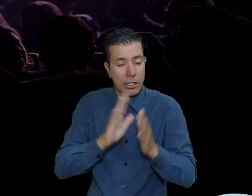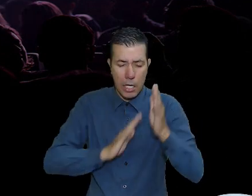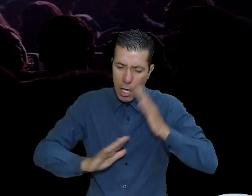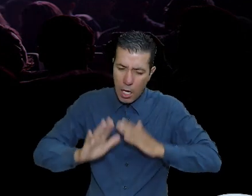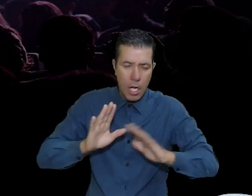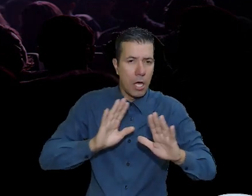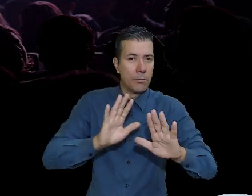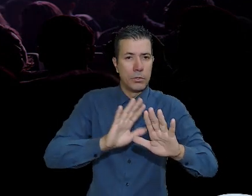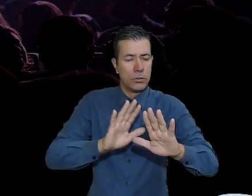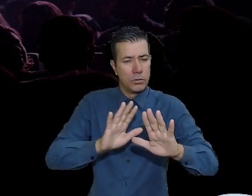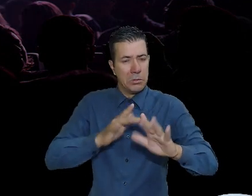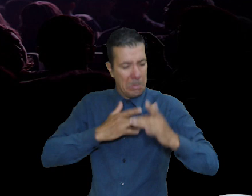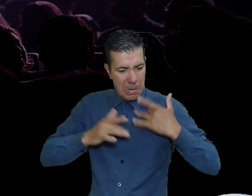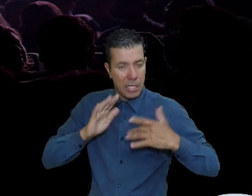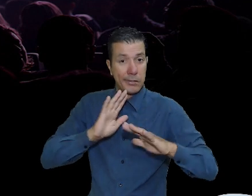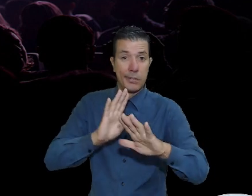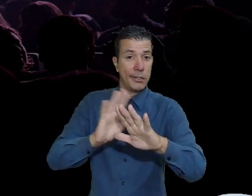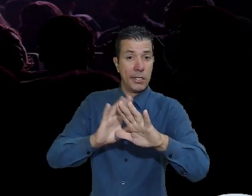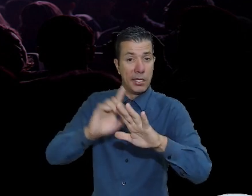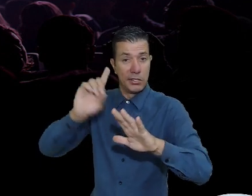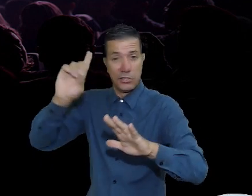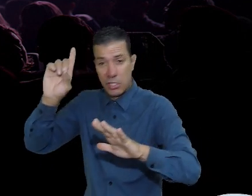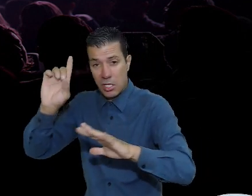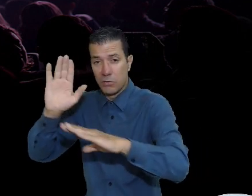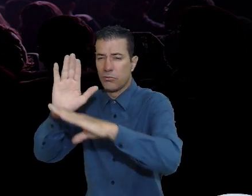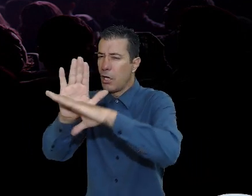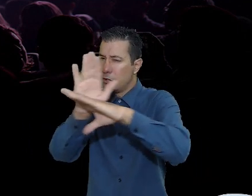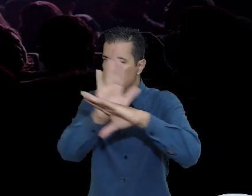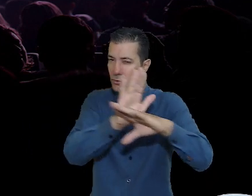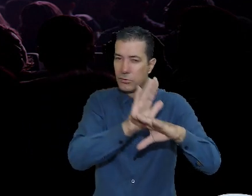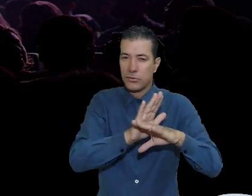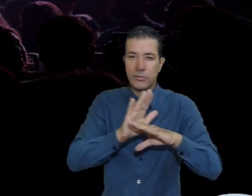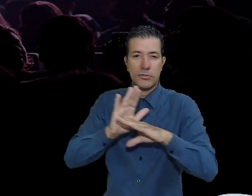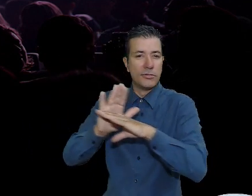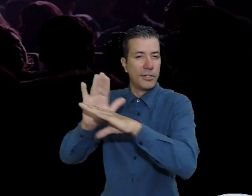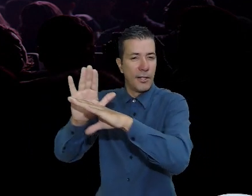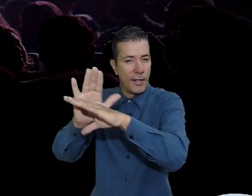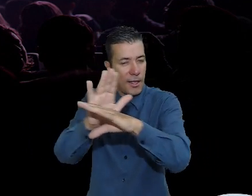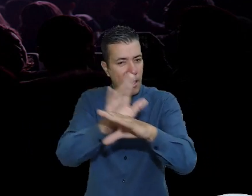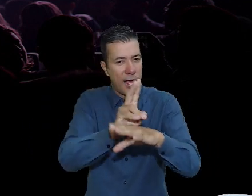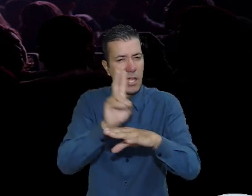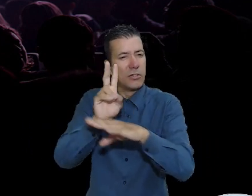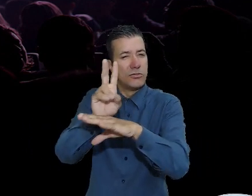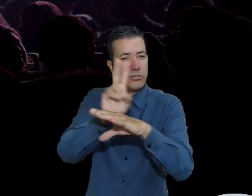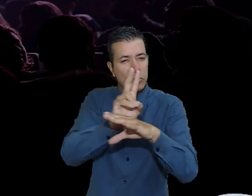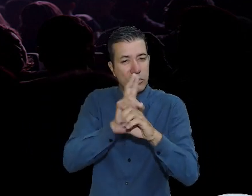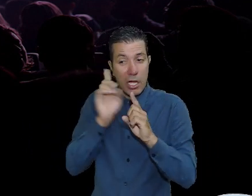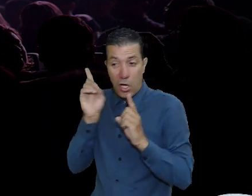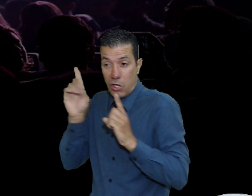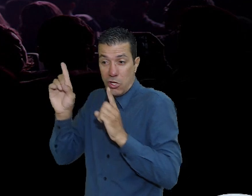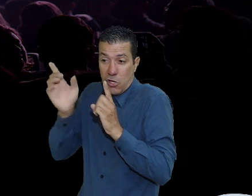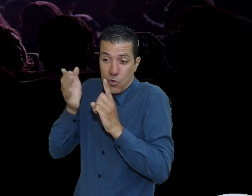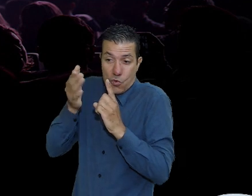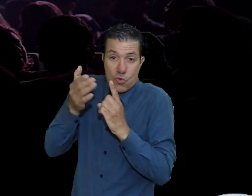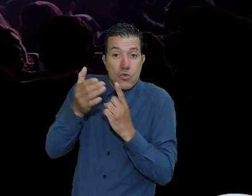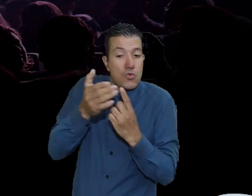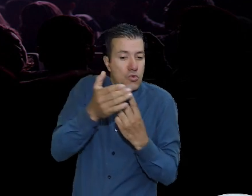clamor, e minha destra não falhará.